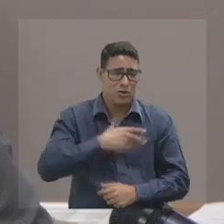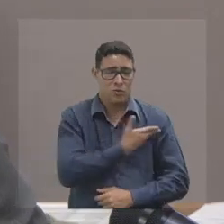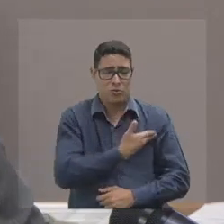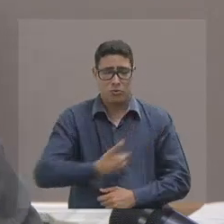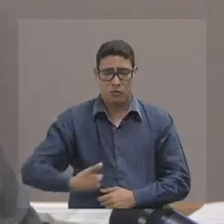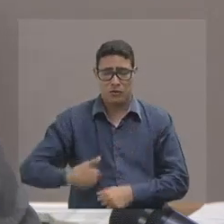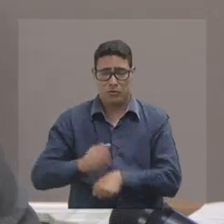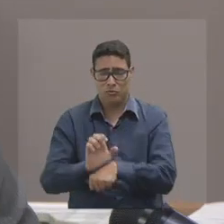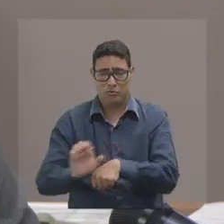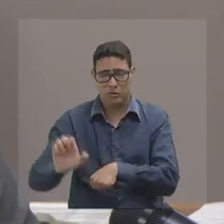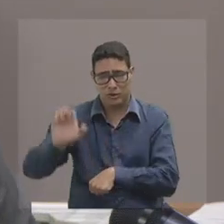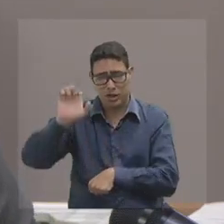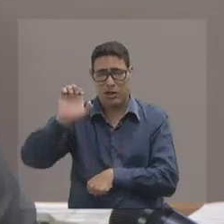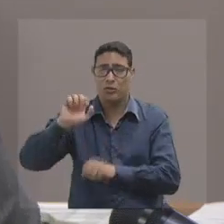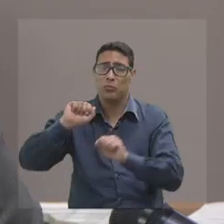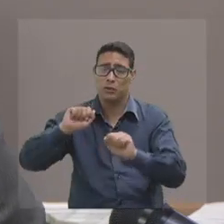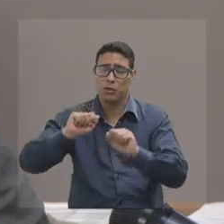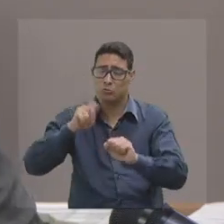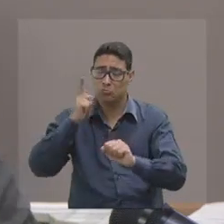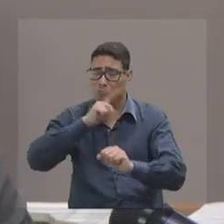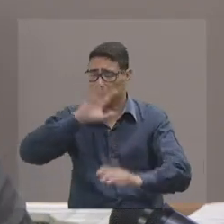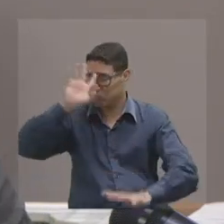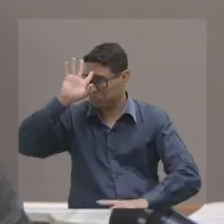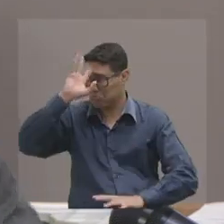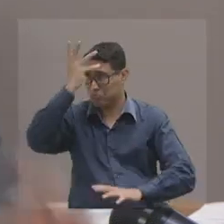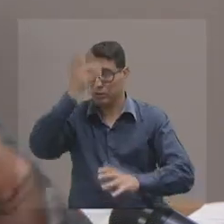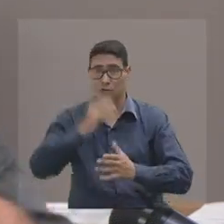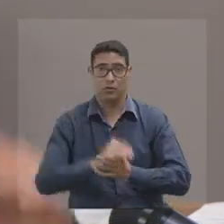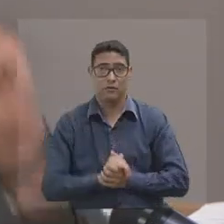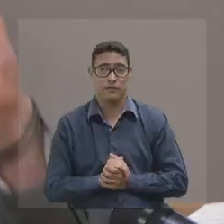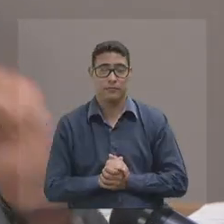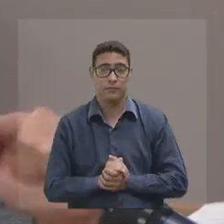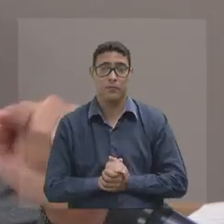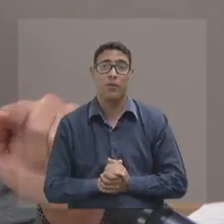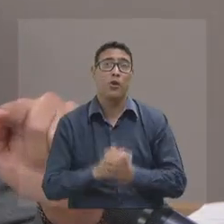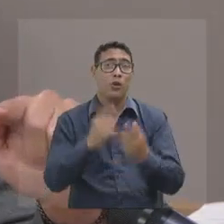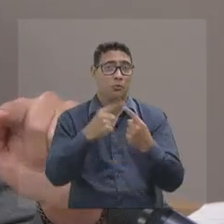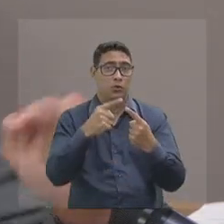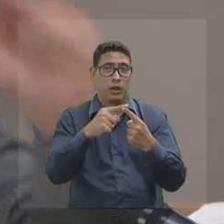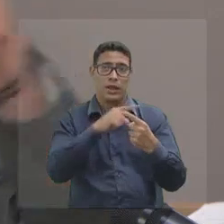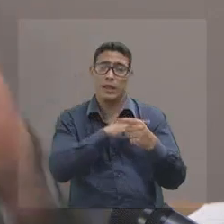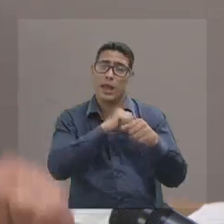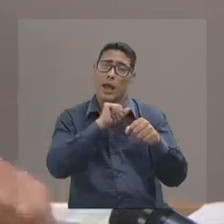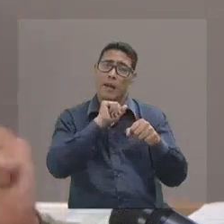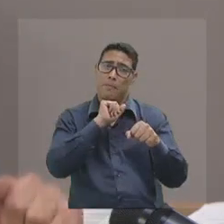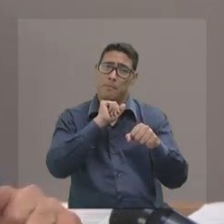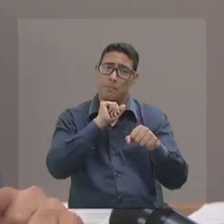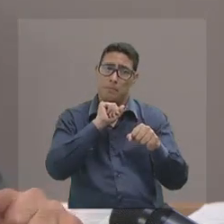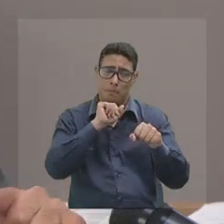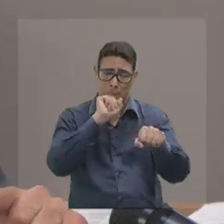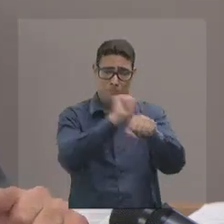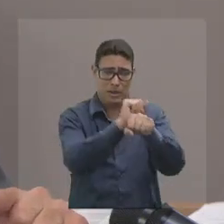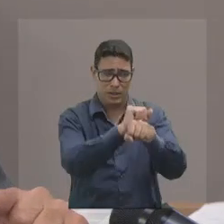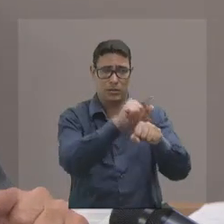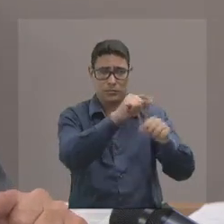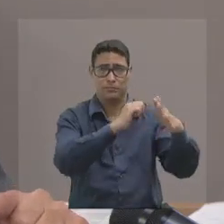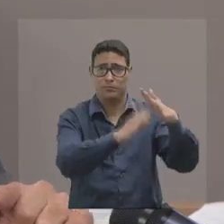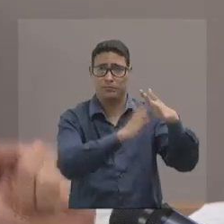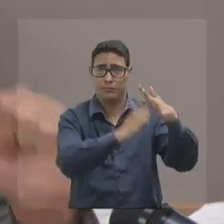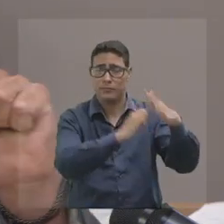para que fosse solucionado porque até a paralisação desses Empreendimentos